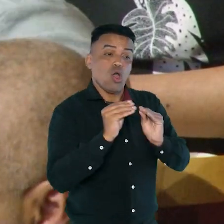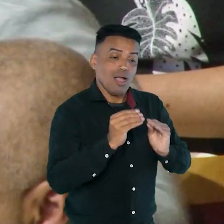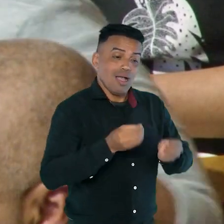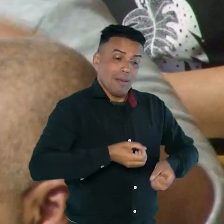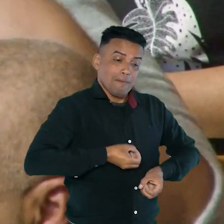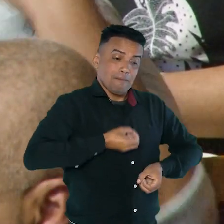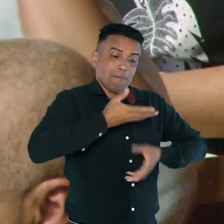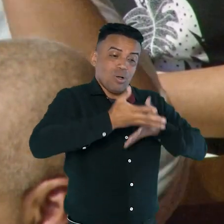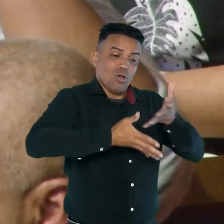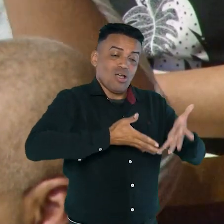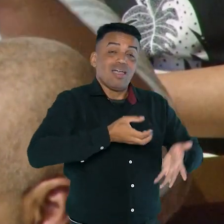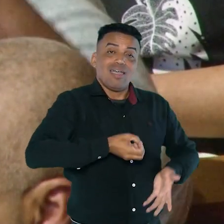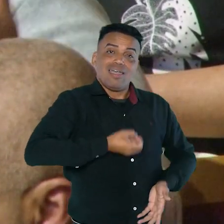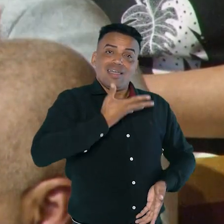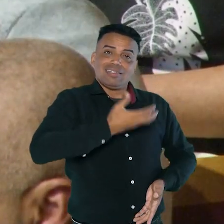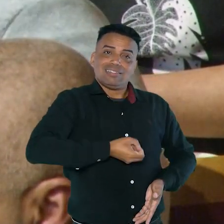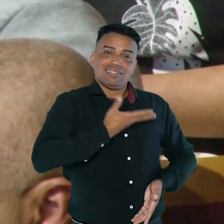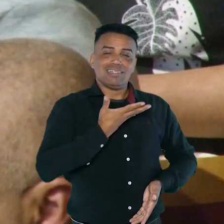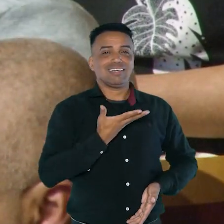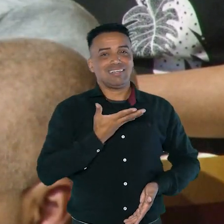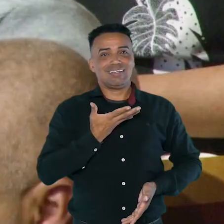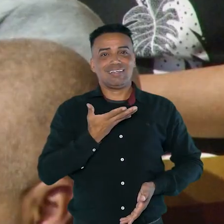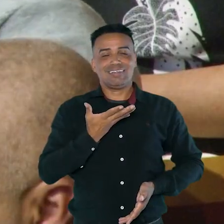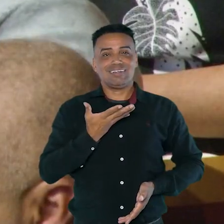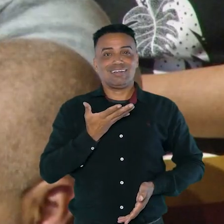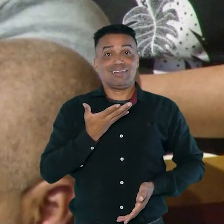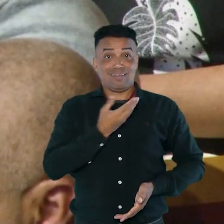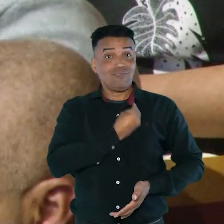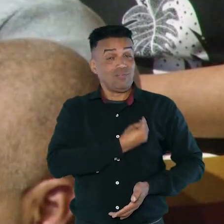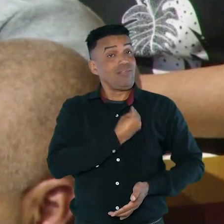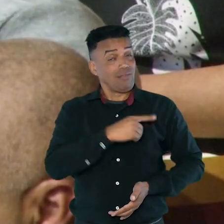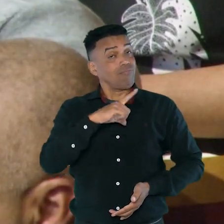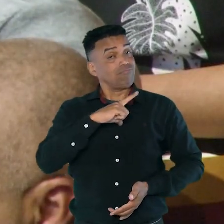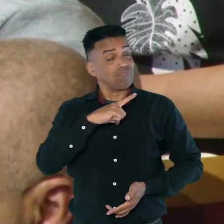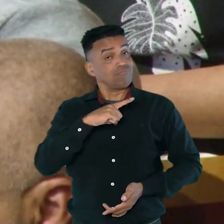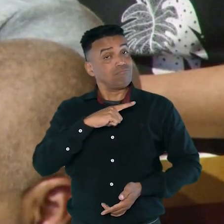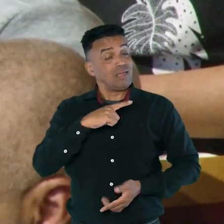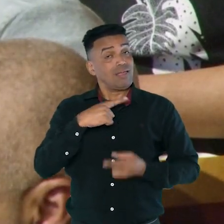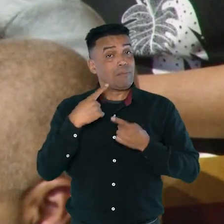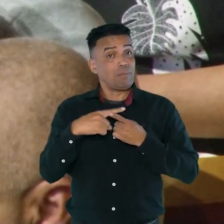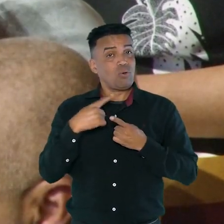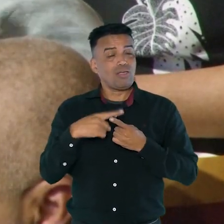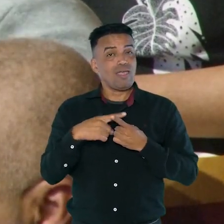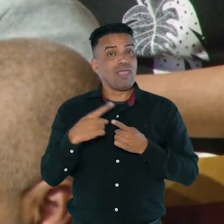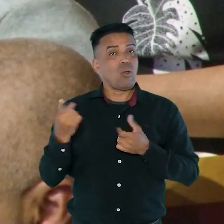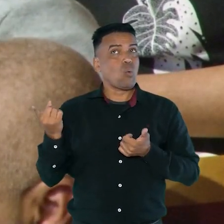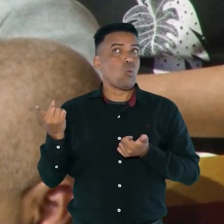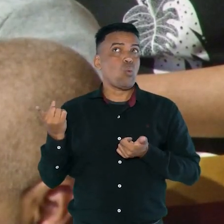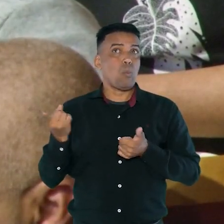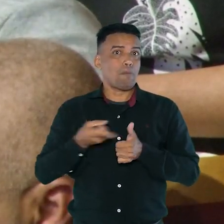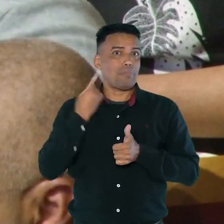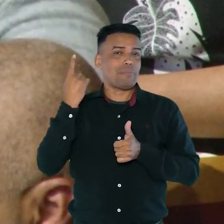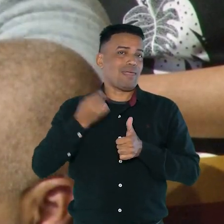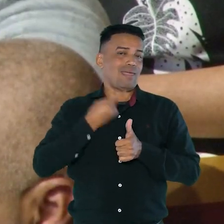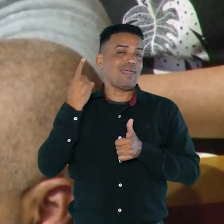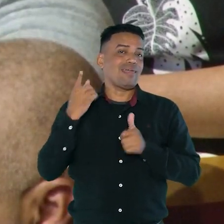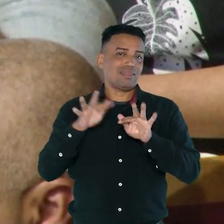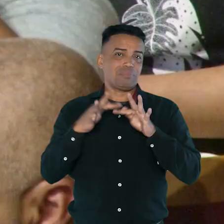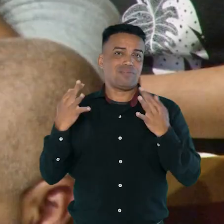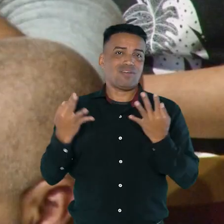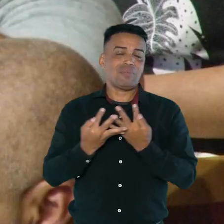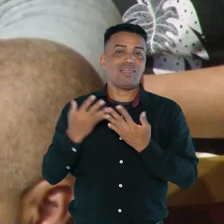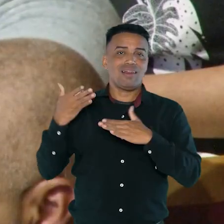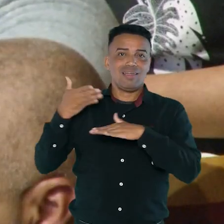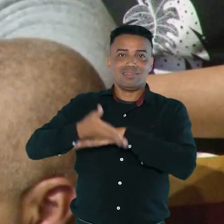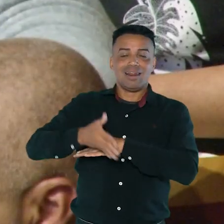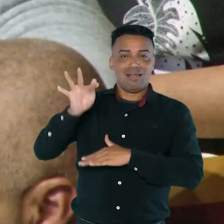essa raiva, essas fases que a gente tem, né? Porque eu fui a primeira da minha família, por